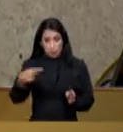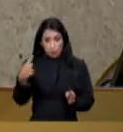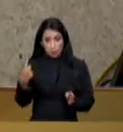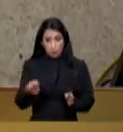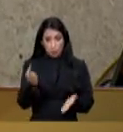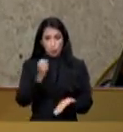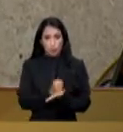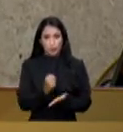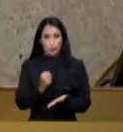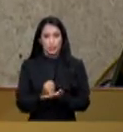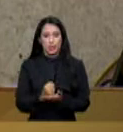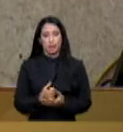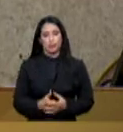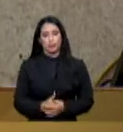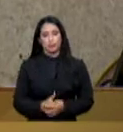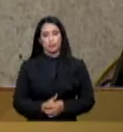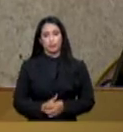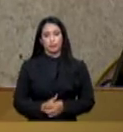pós-contratual.